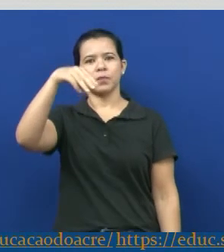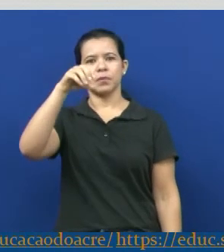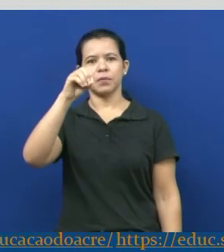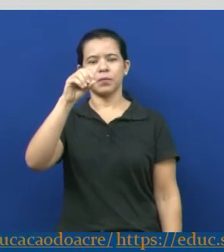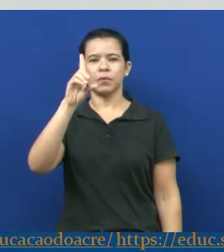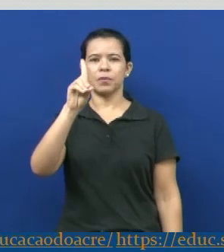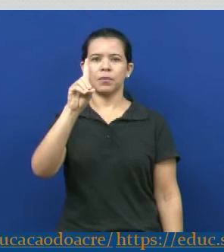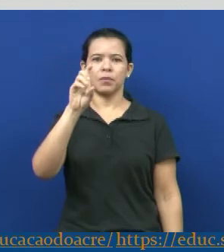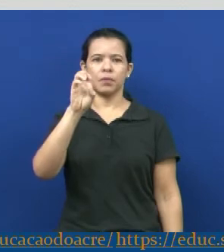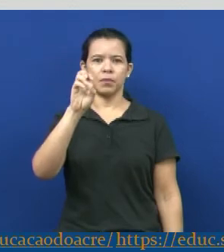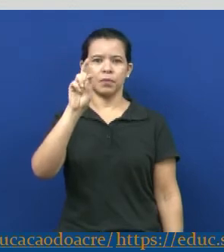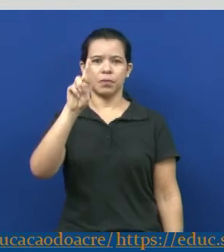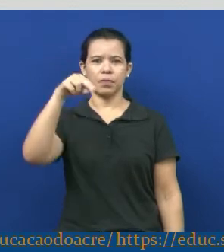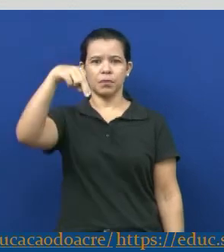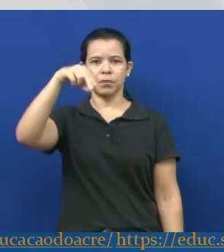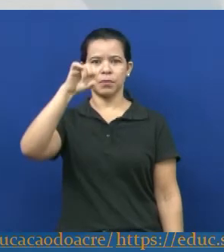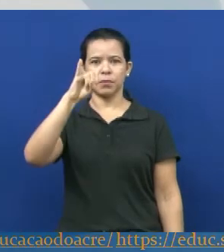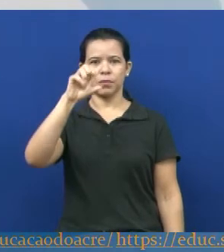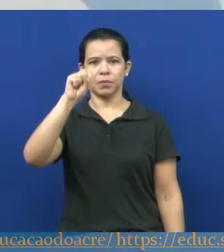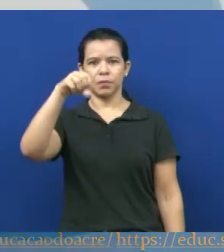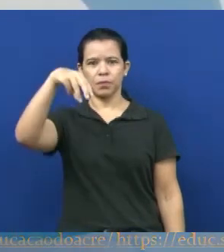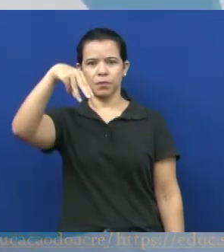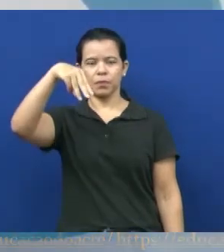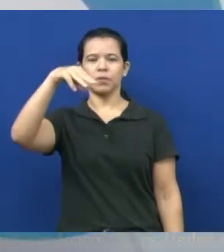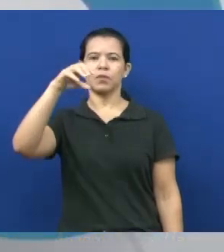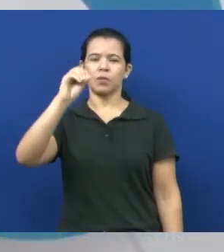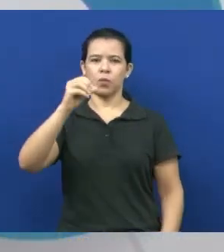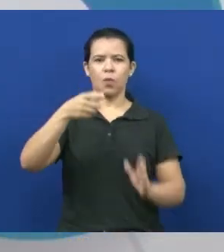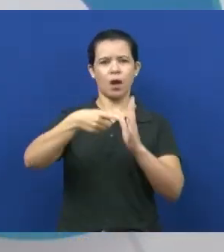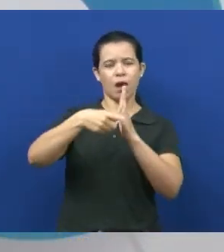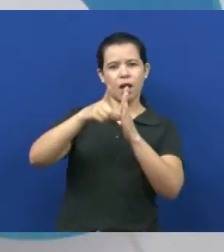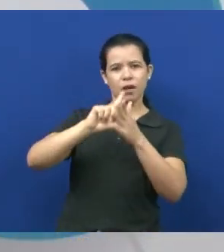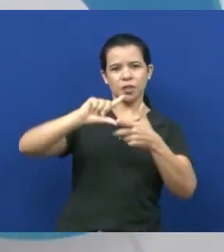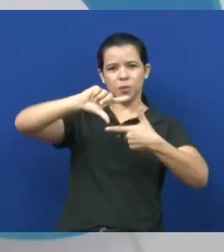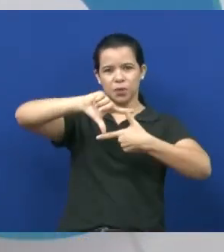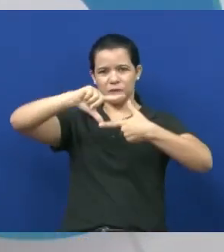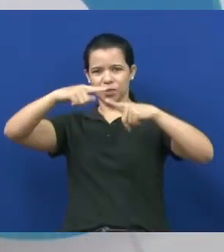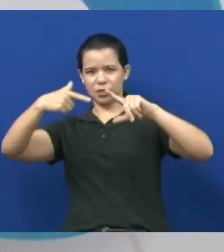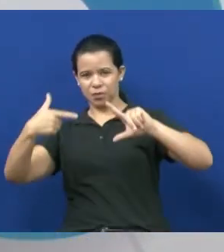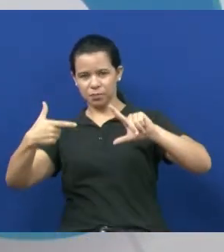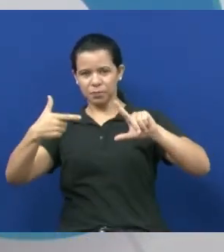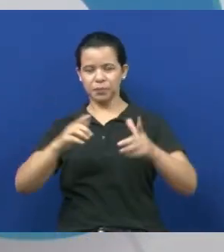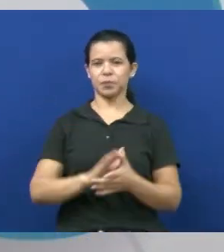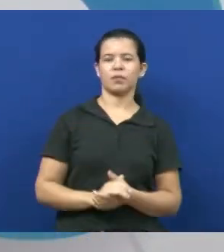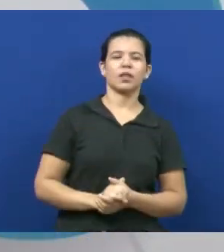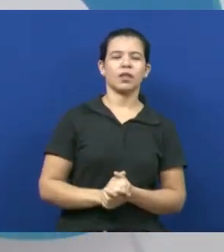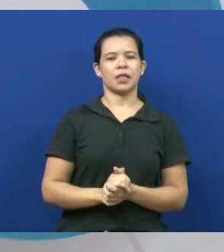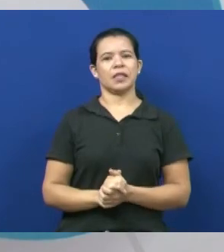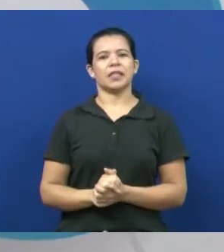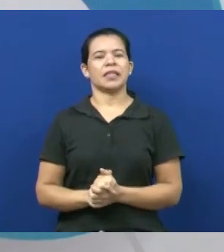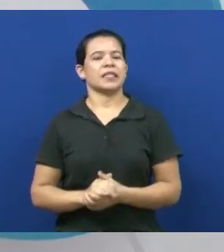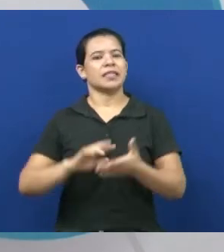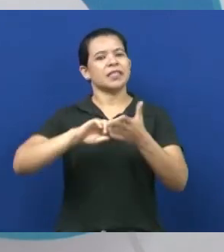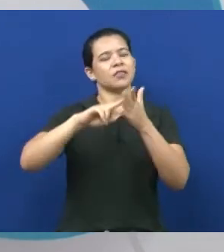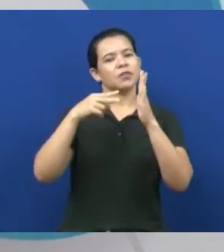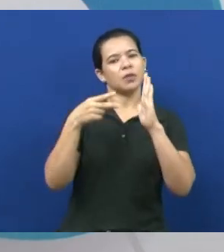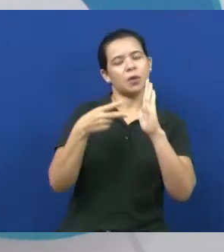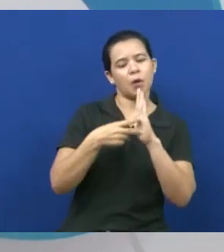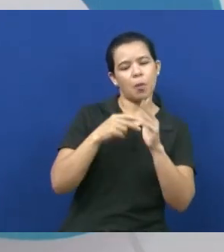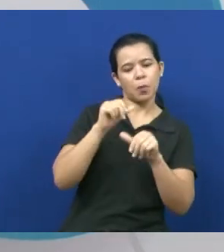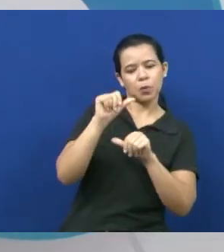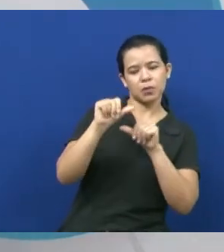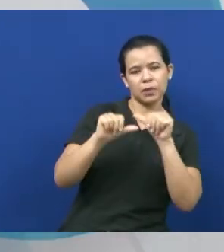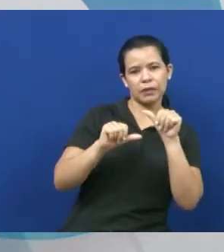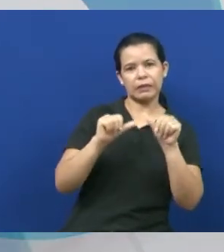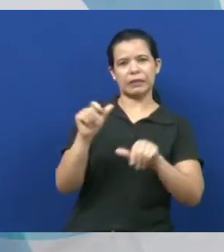O pré-modernismo, que é esse movimento que não é bem um movimento, é apenas uma transição de um movimento